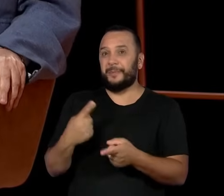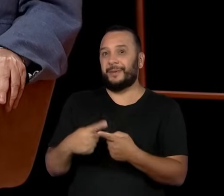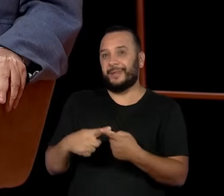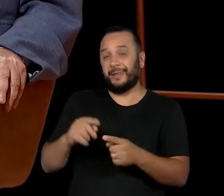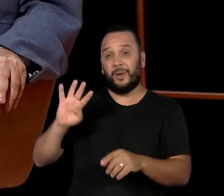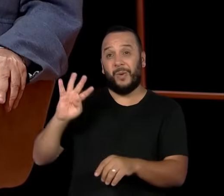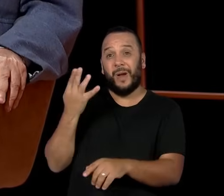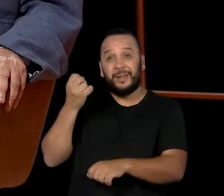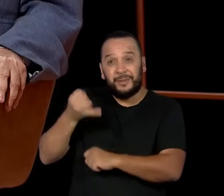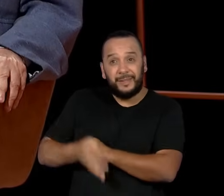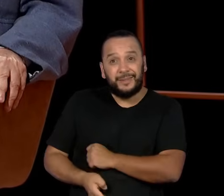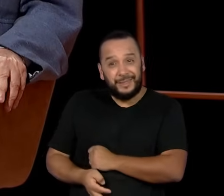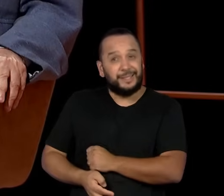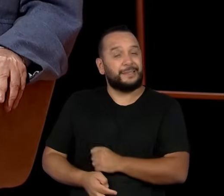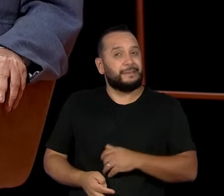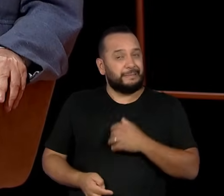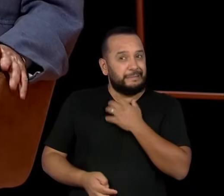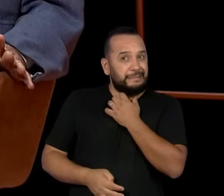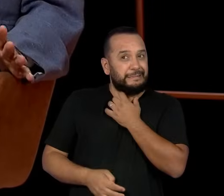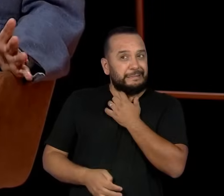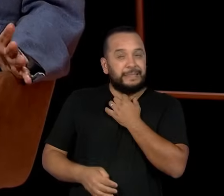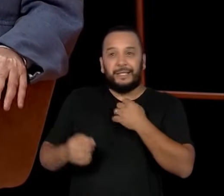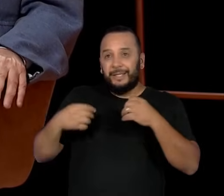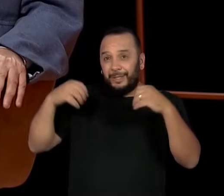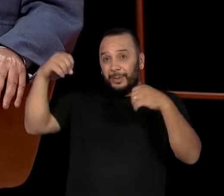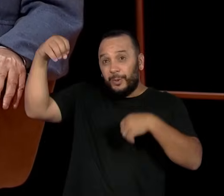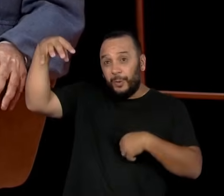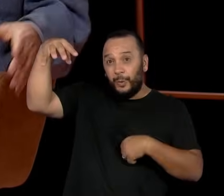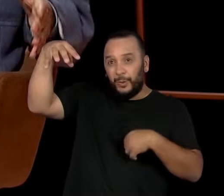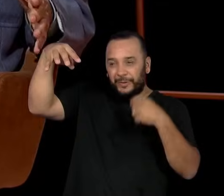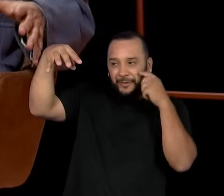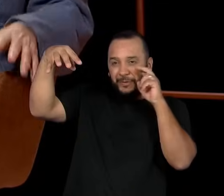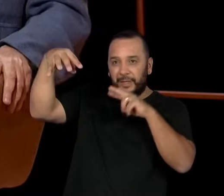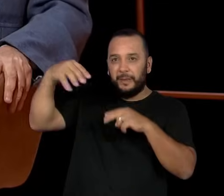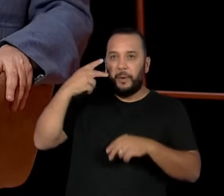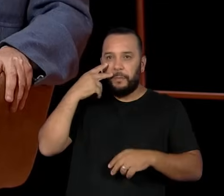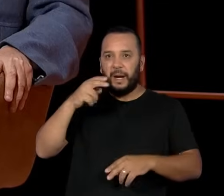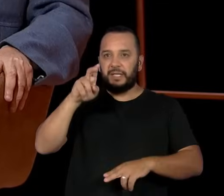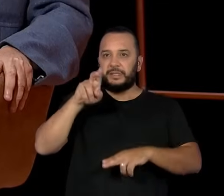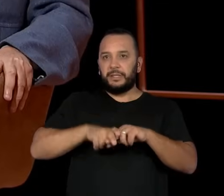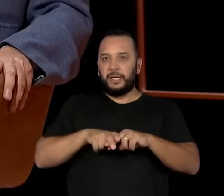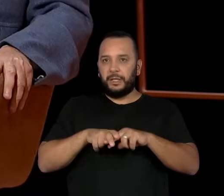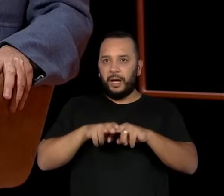da manhã a luz estava acesa, ele sentado